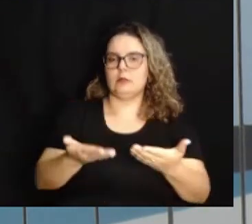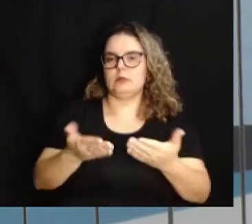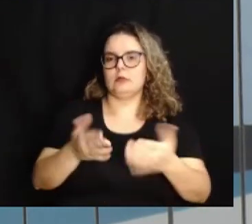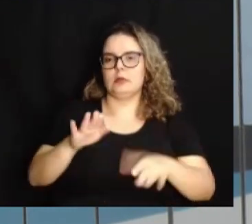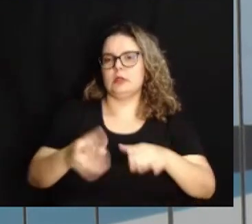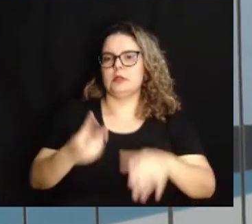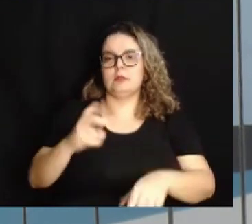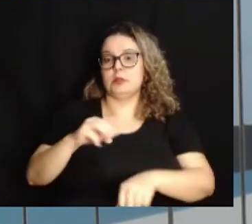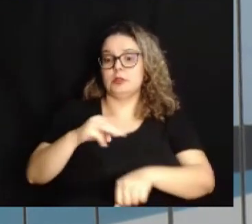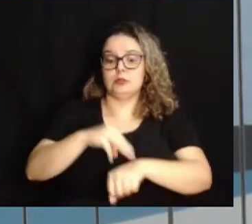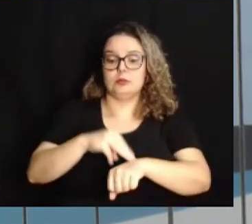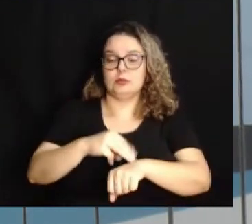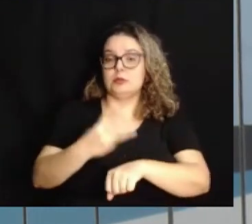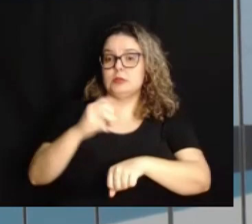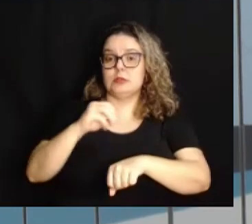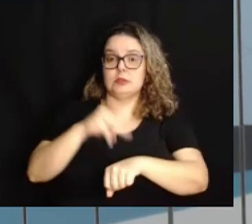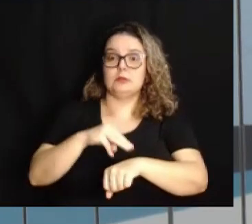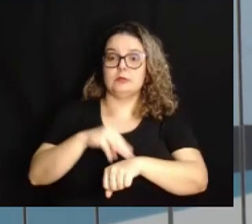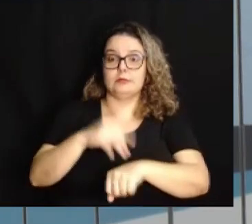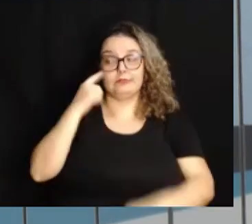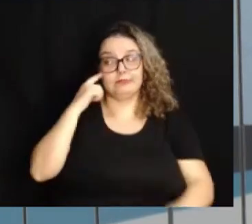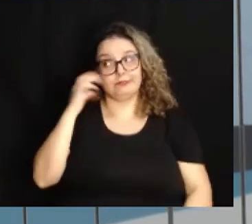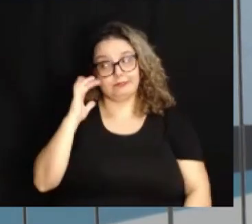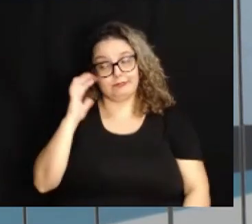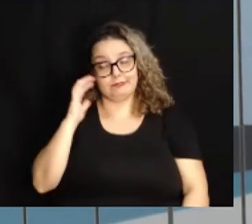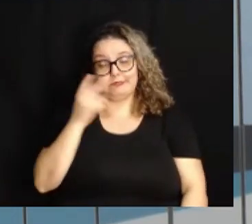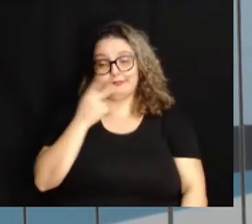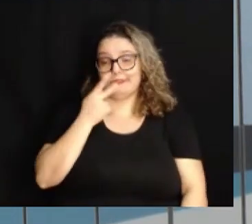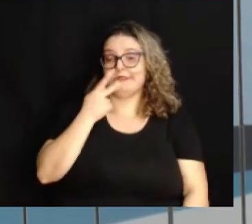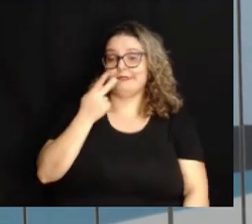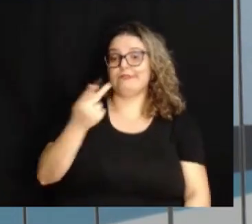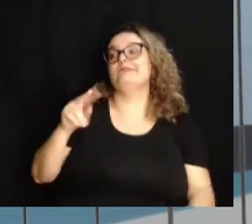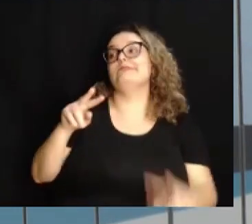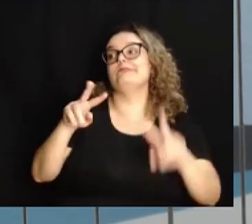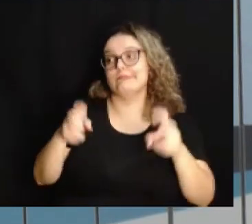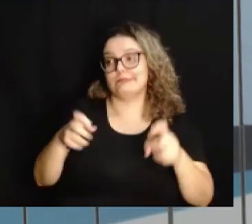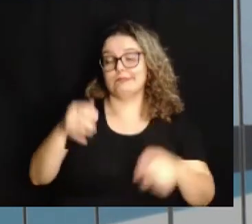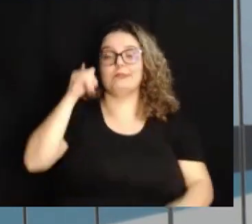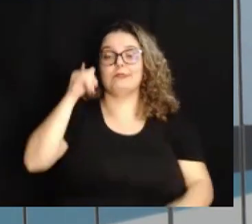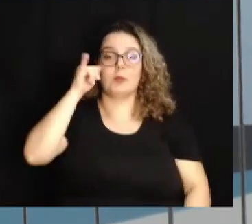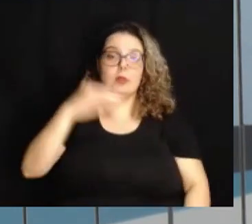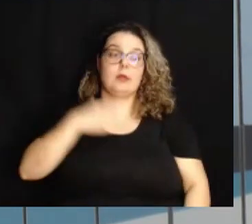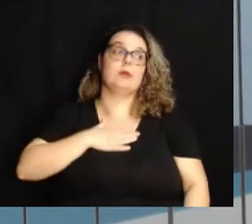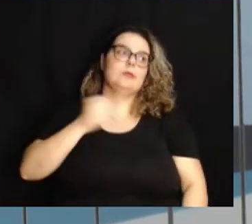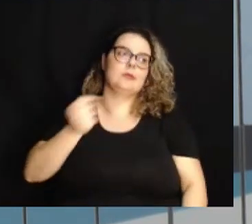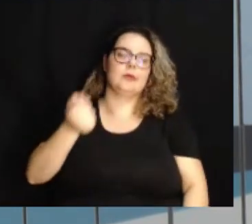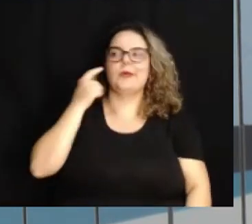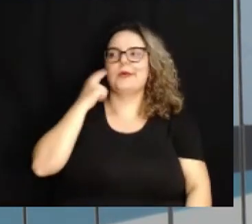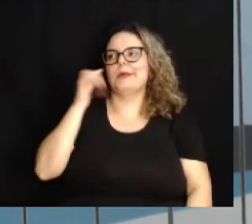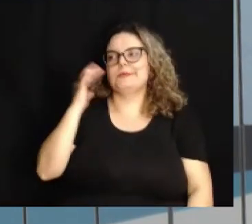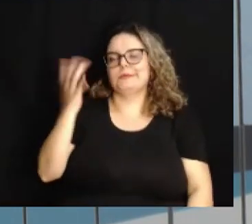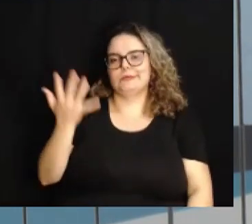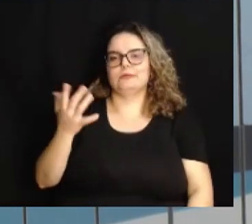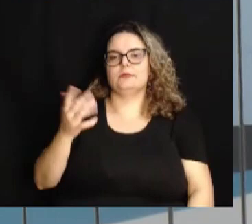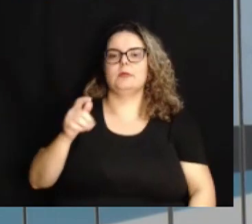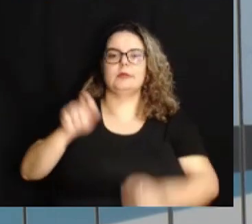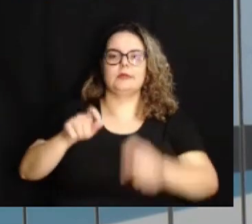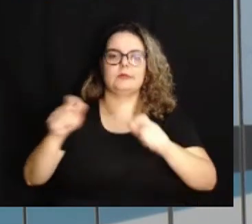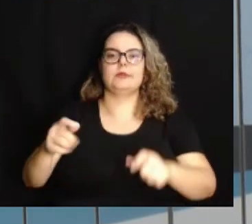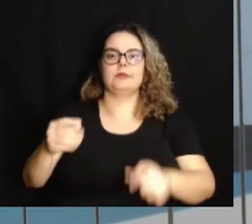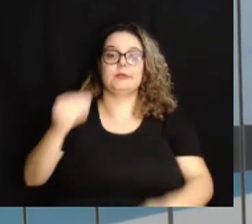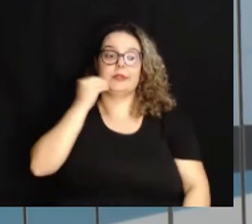minutos, você imagina falar sobre essa questão da prevenção do suicídio, ou imagina daqueles que ficaram por aqui. Então, realmente,